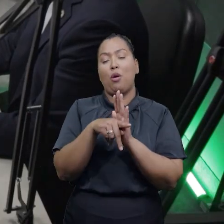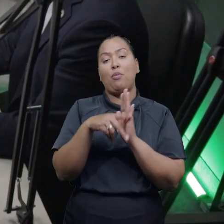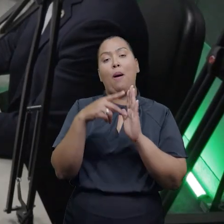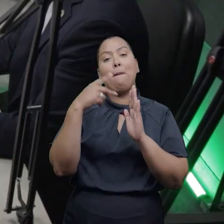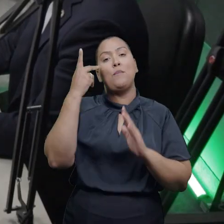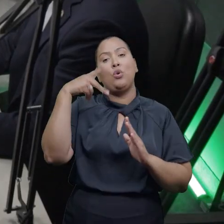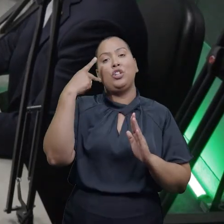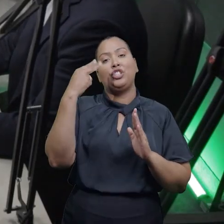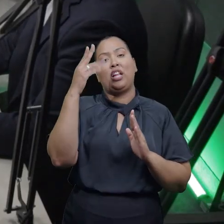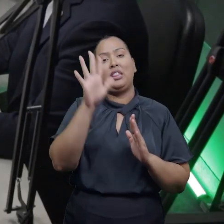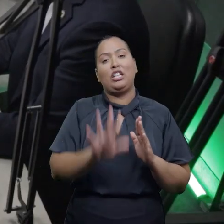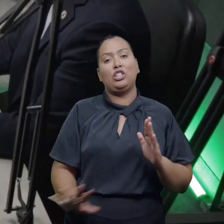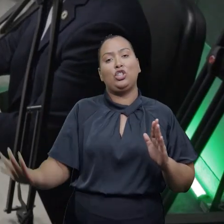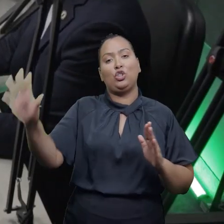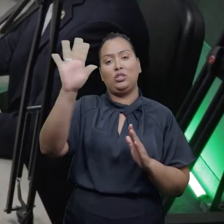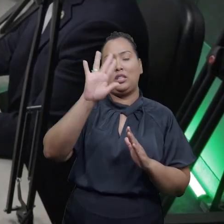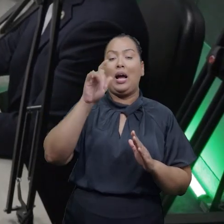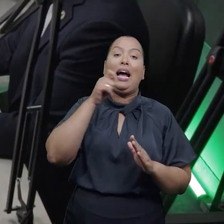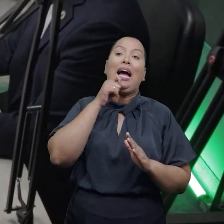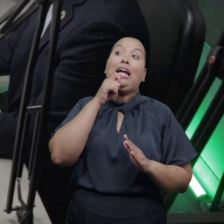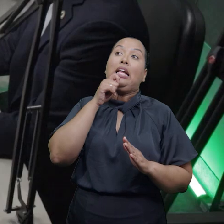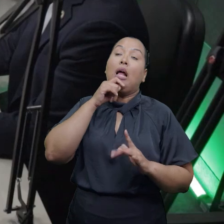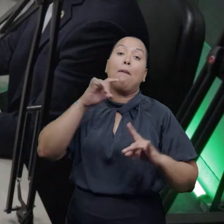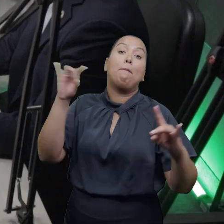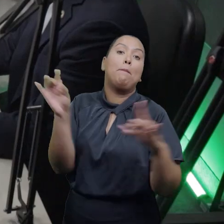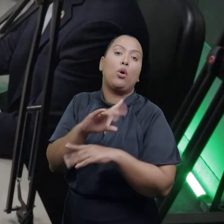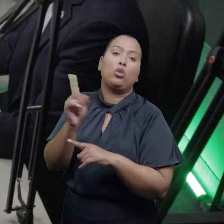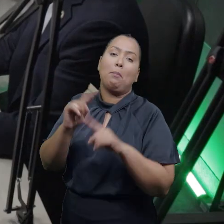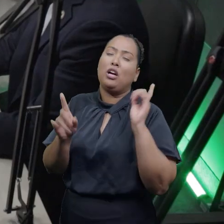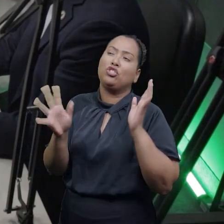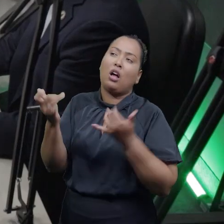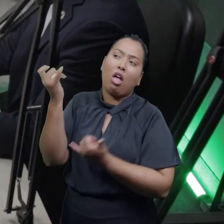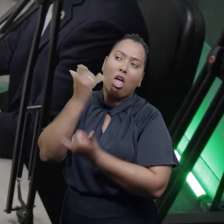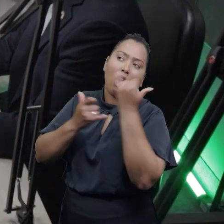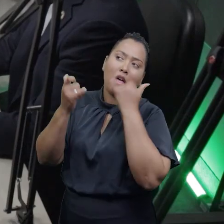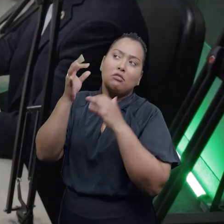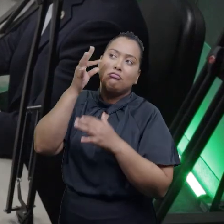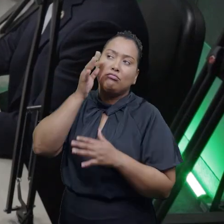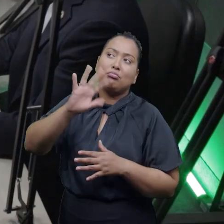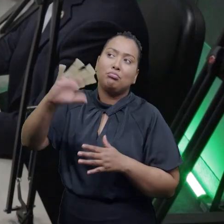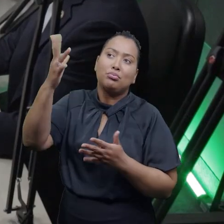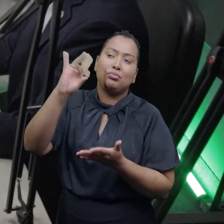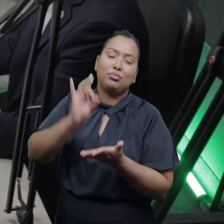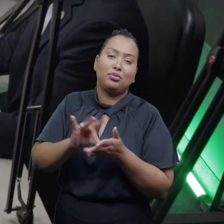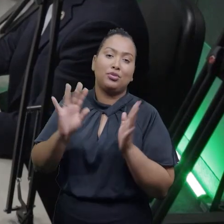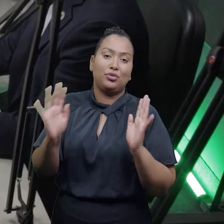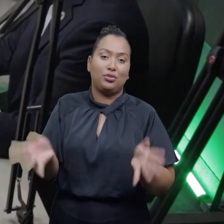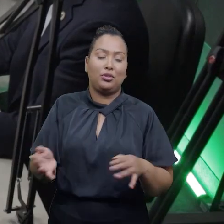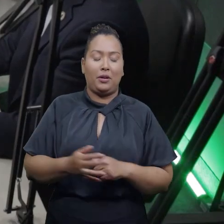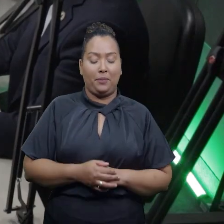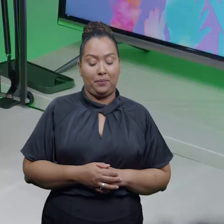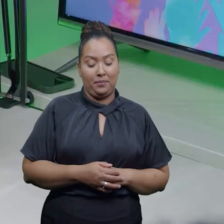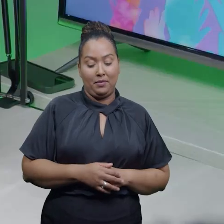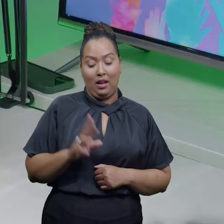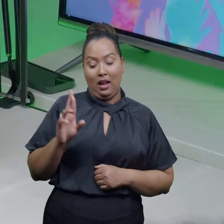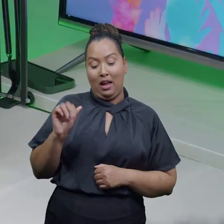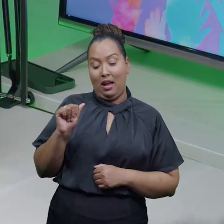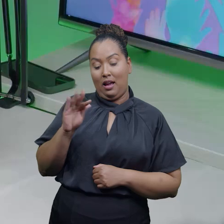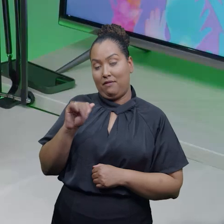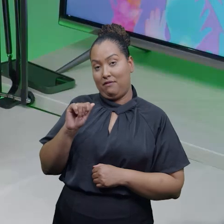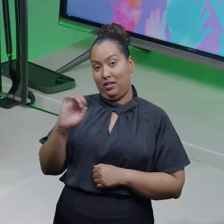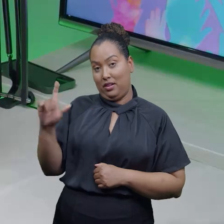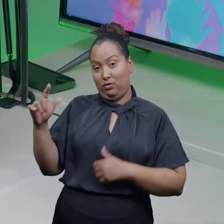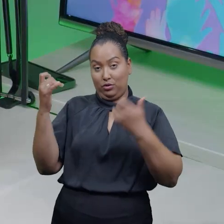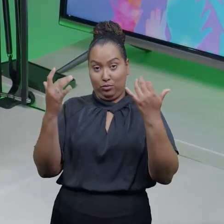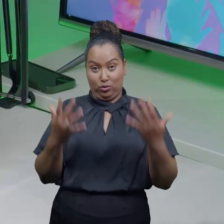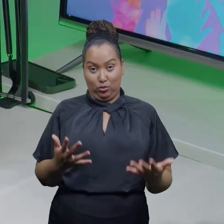política nacional, ainda não completamente atendida, mas a gente ouve, né, viu isso acontecer. Mas como o doutor Rafael